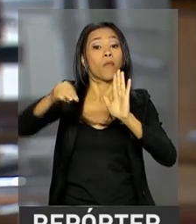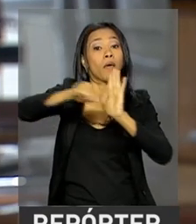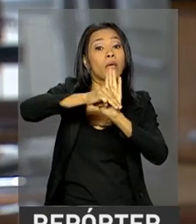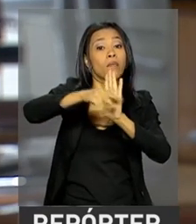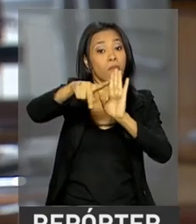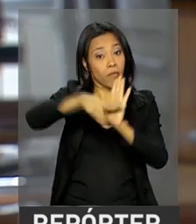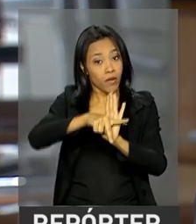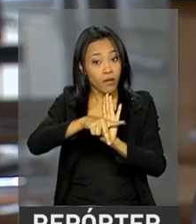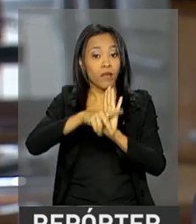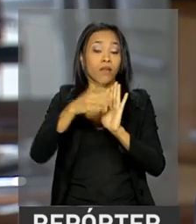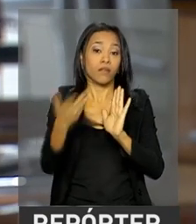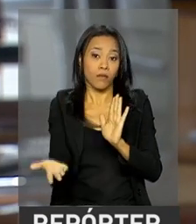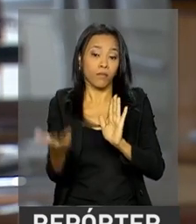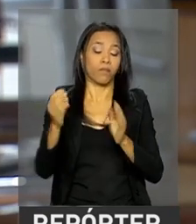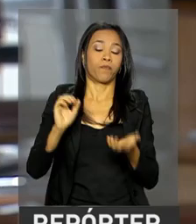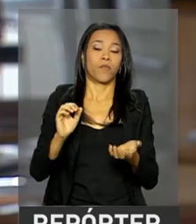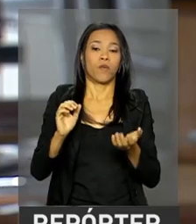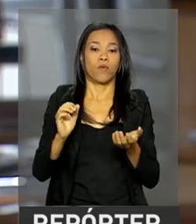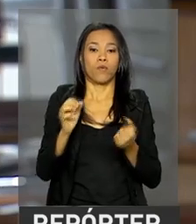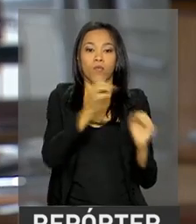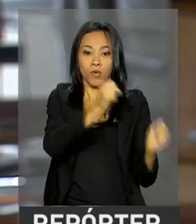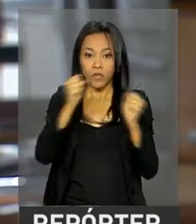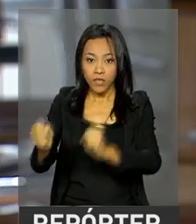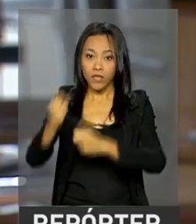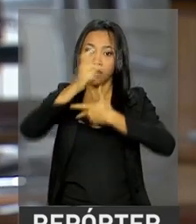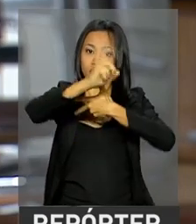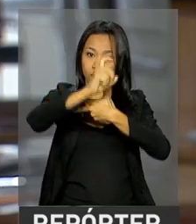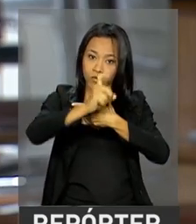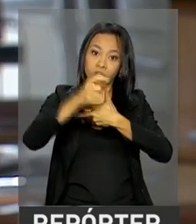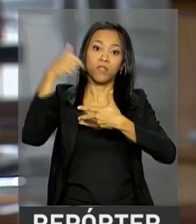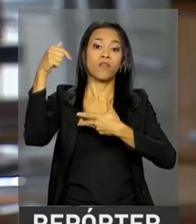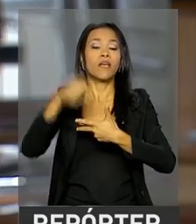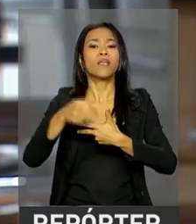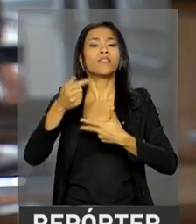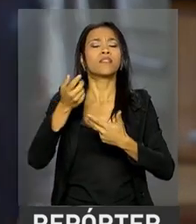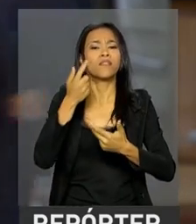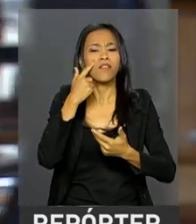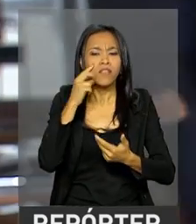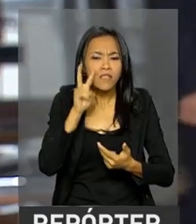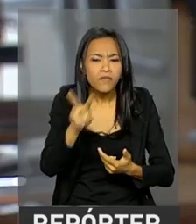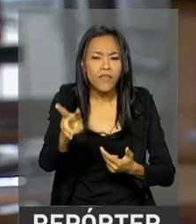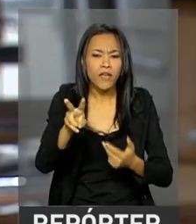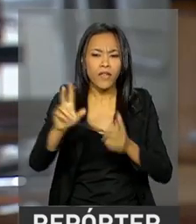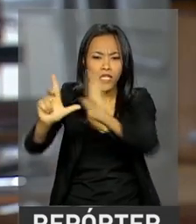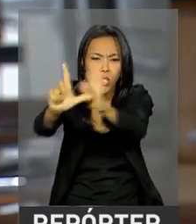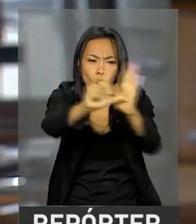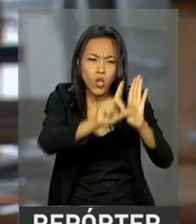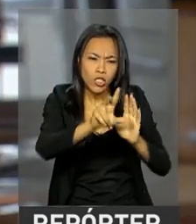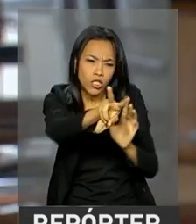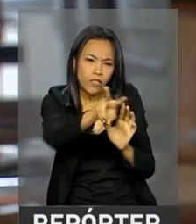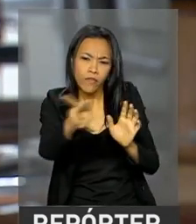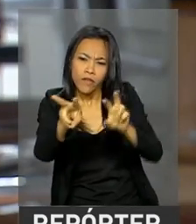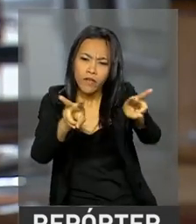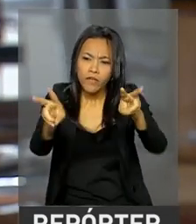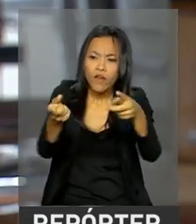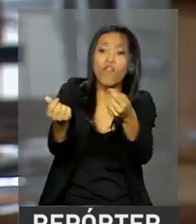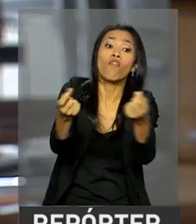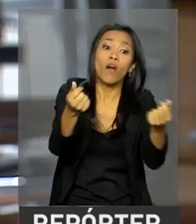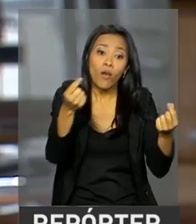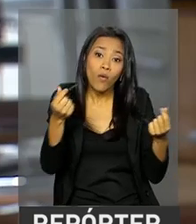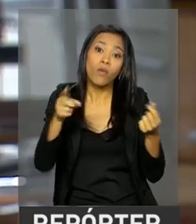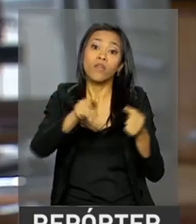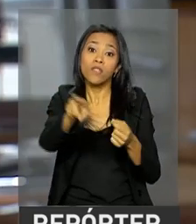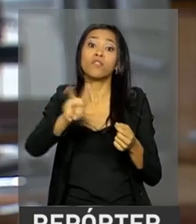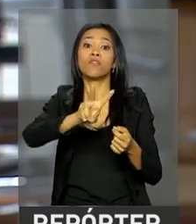provisória. E segundo o Poder Executivo Federal, essa diferenciação nos preços, ela beneficia as empresas, tanto as